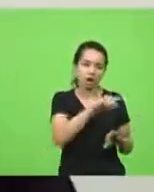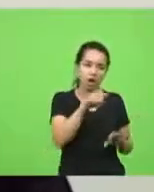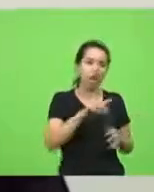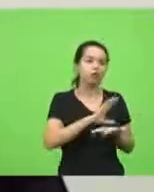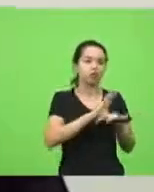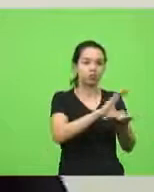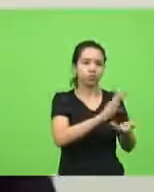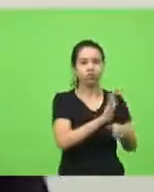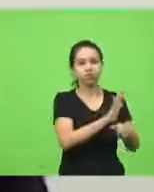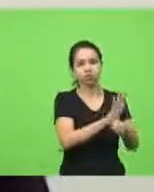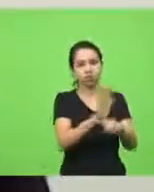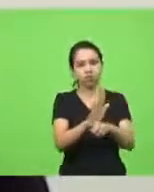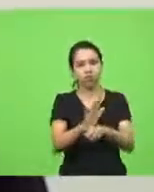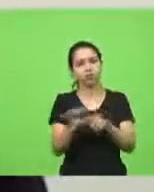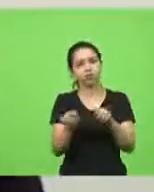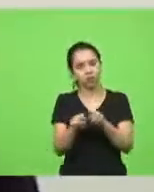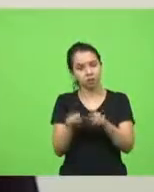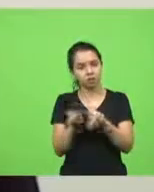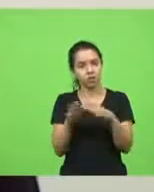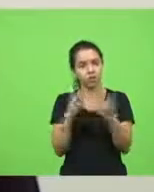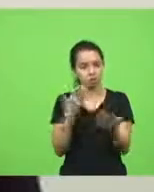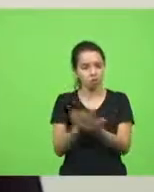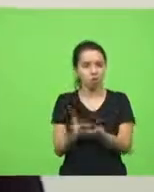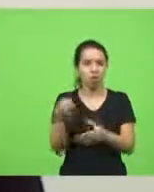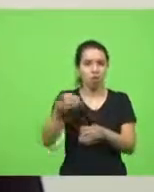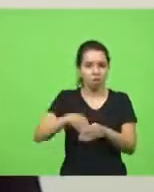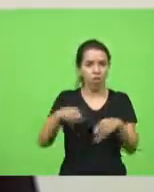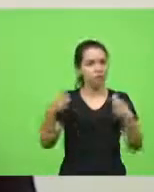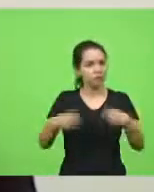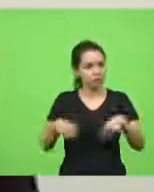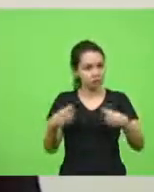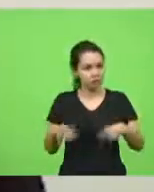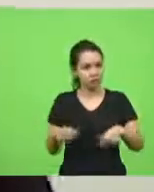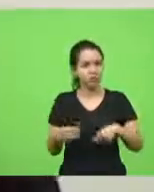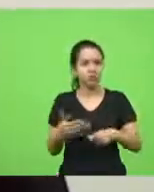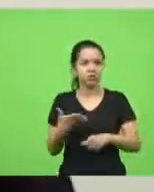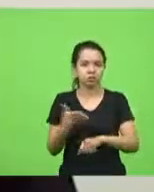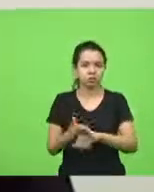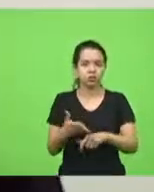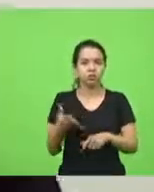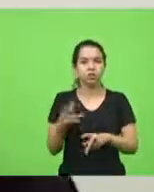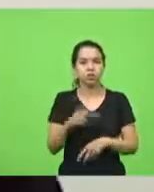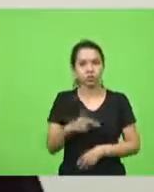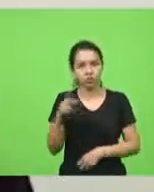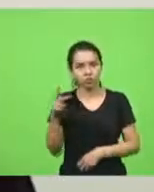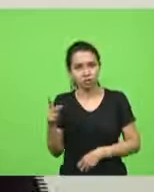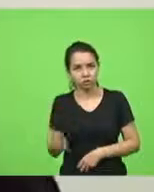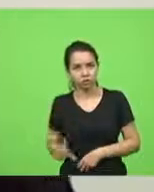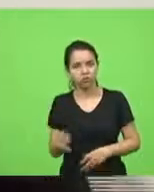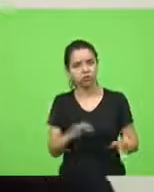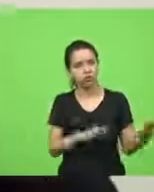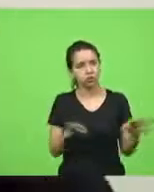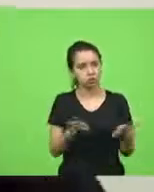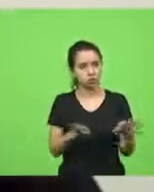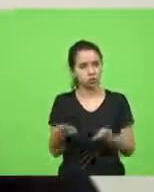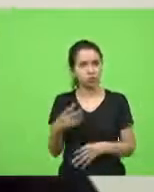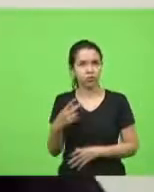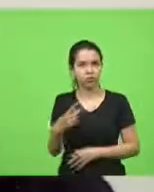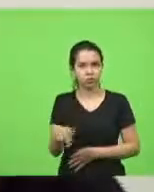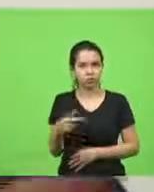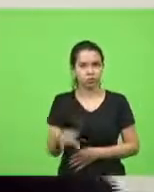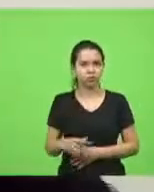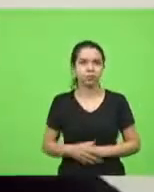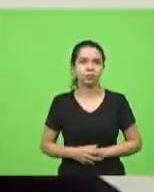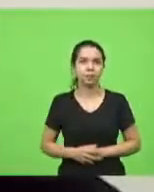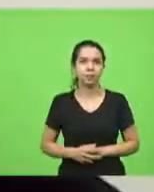também precisam ter acesso do professor para o seu trabalho, para o seu planejamento. Por outro